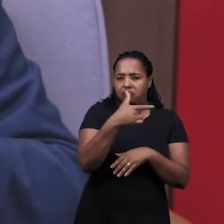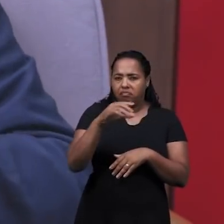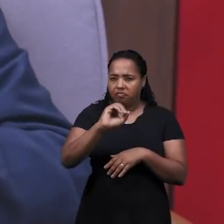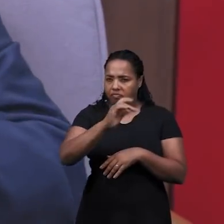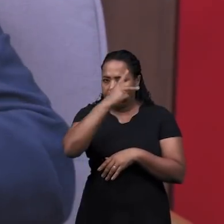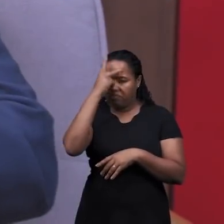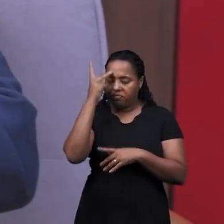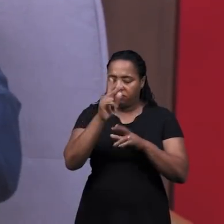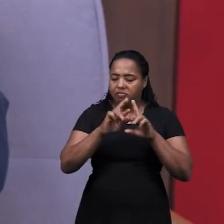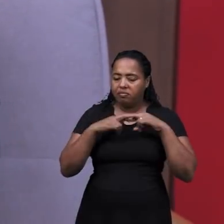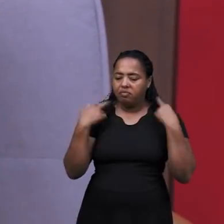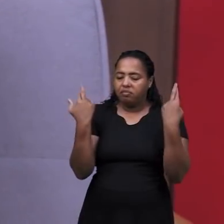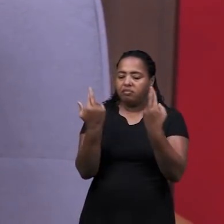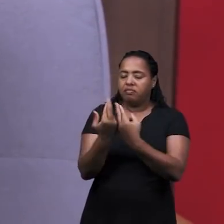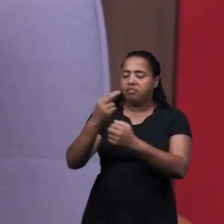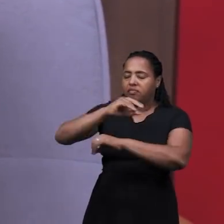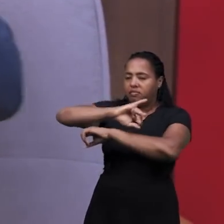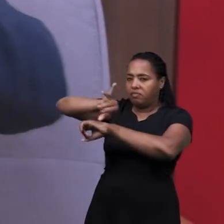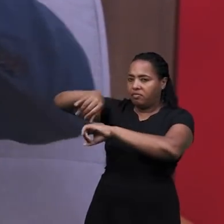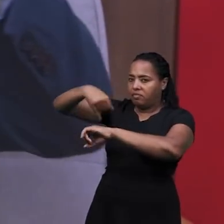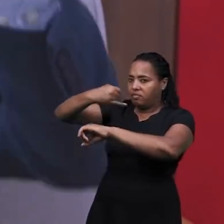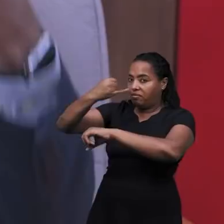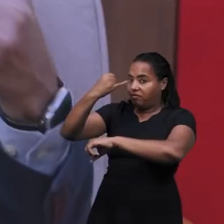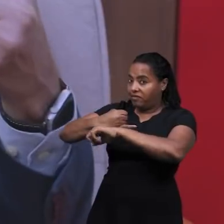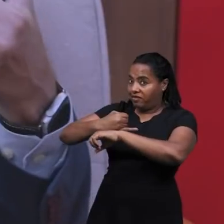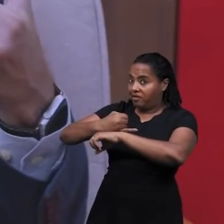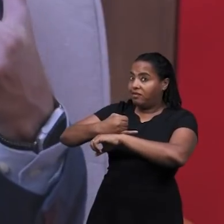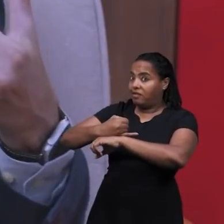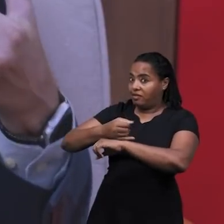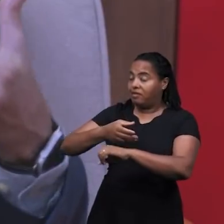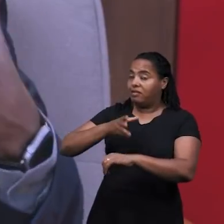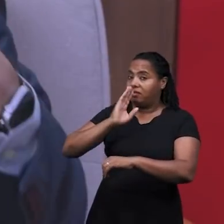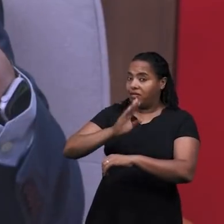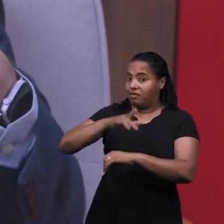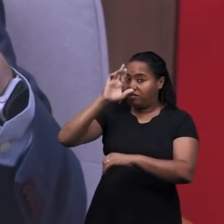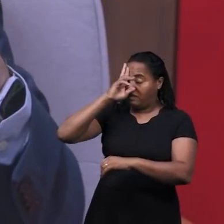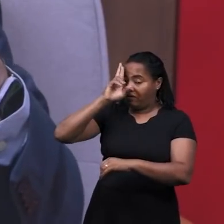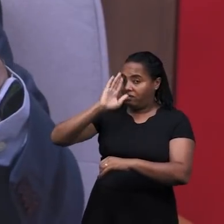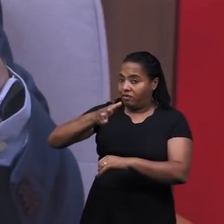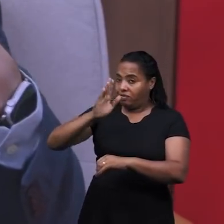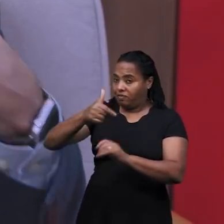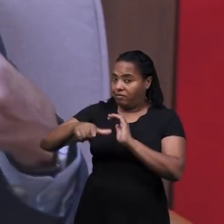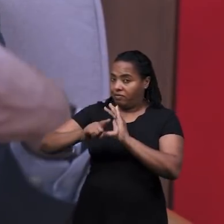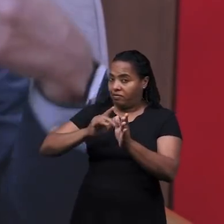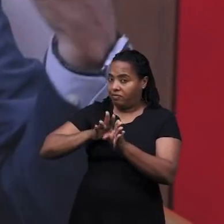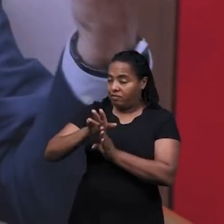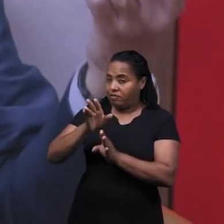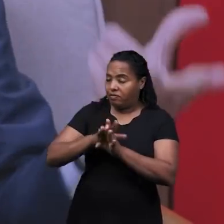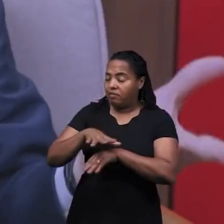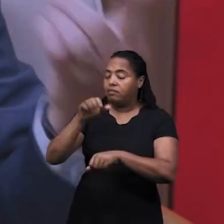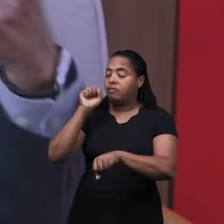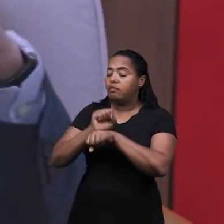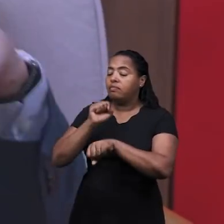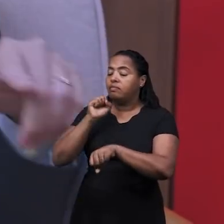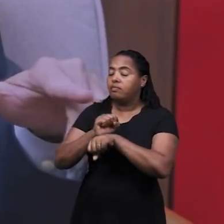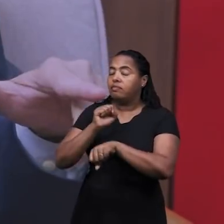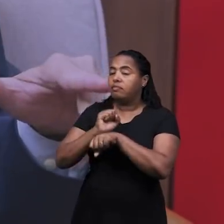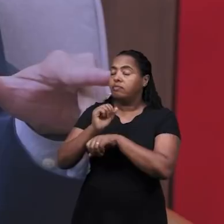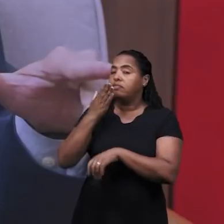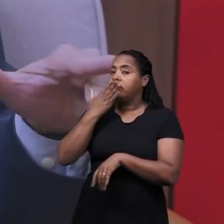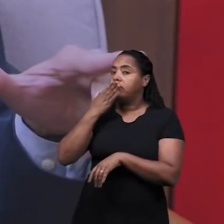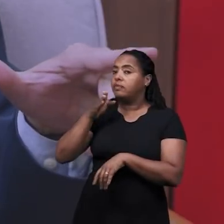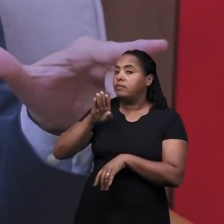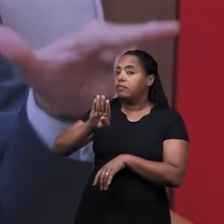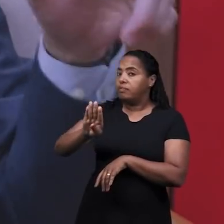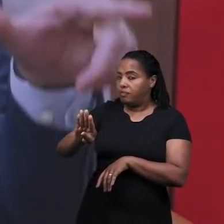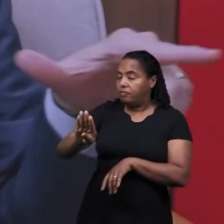estava reunido em Jerusalém, conforme orientado pelo Senhor Jesus, aguardando a